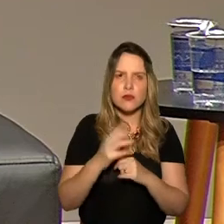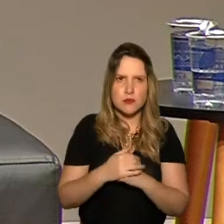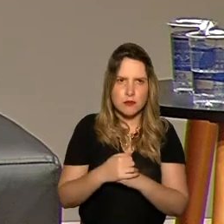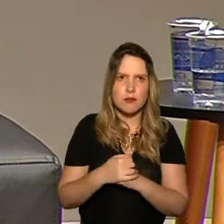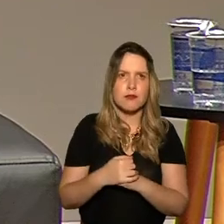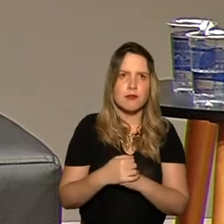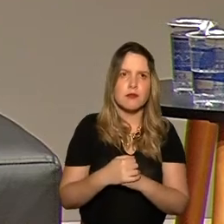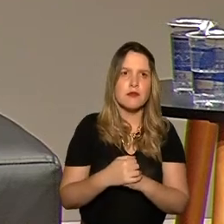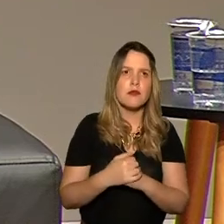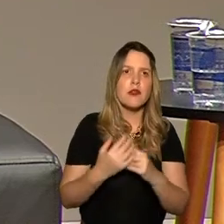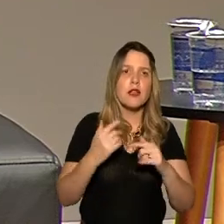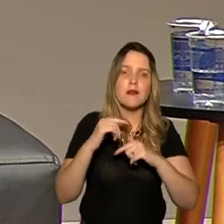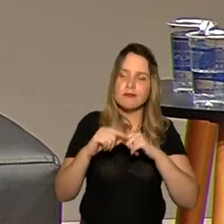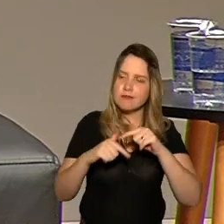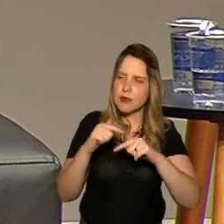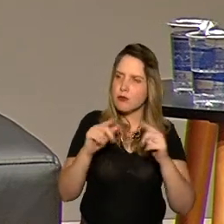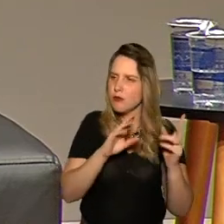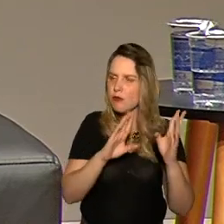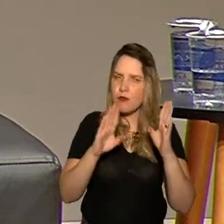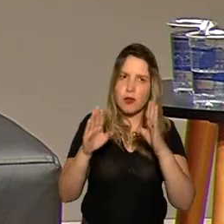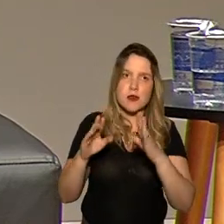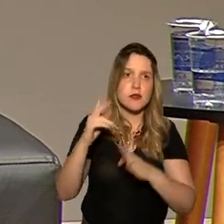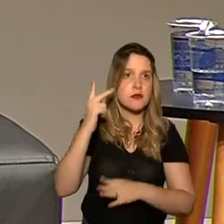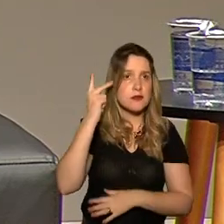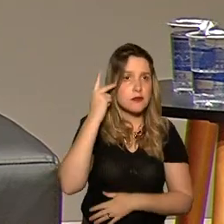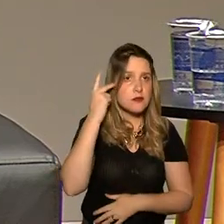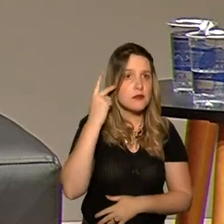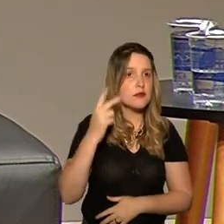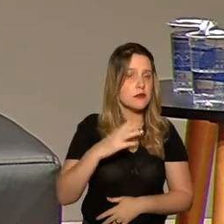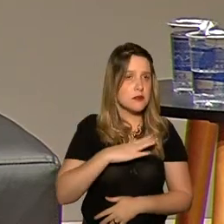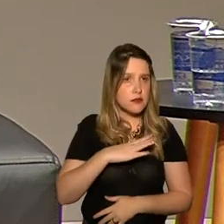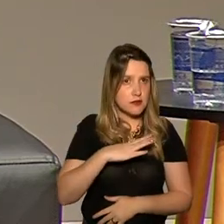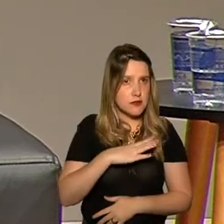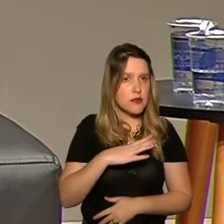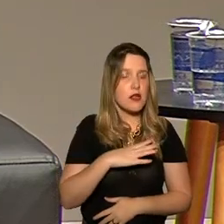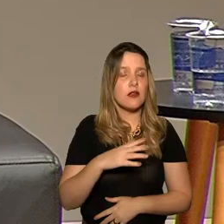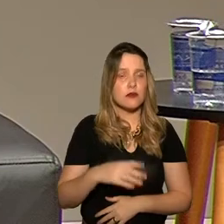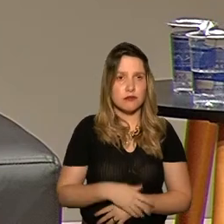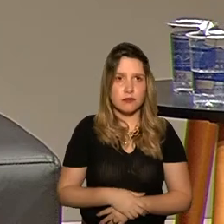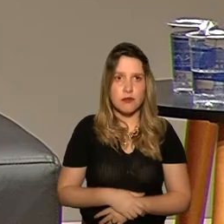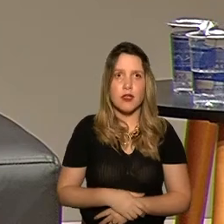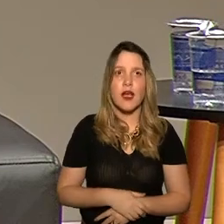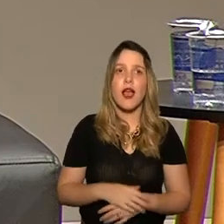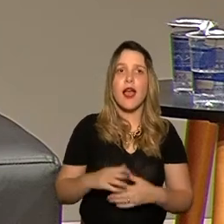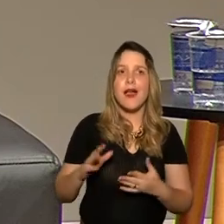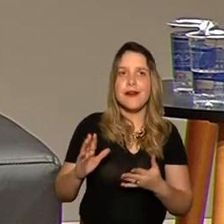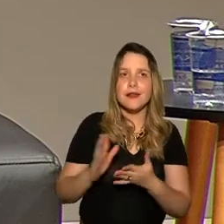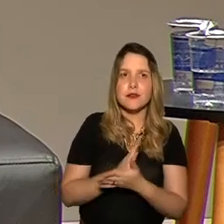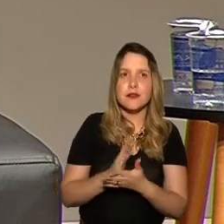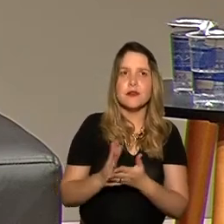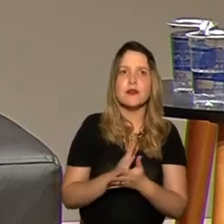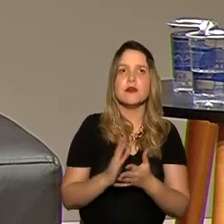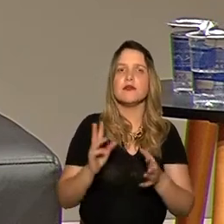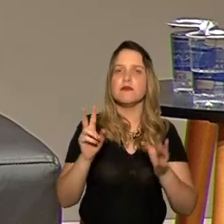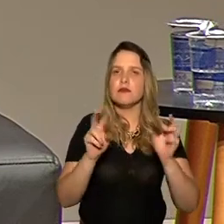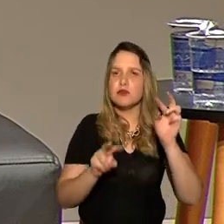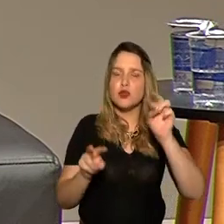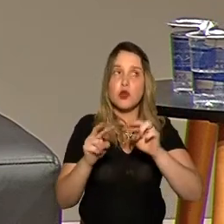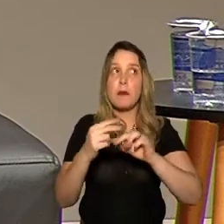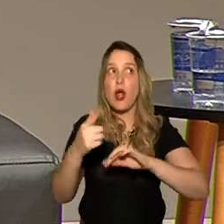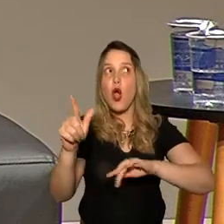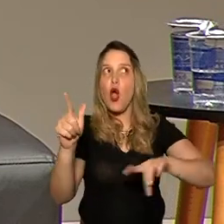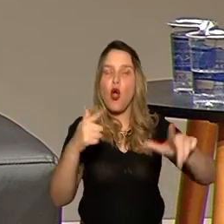instituições culturais na cidade de São Paulo né a despeito dessa concentração a gente poderia também chamar atenção para